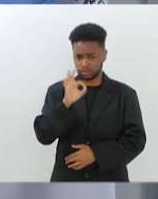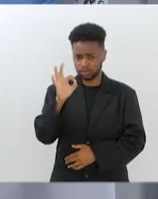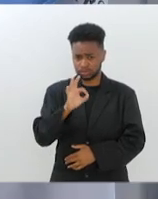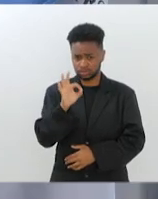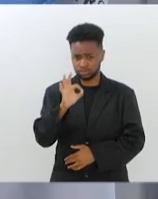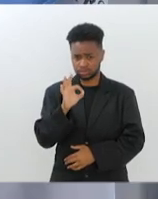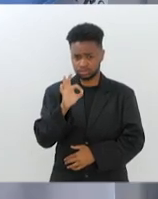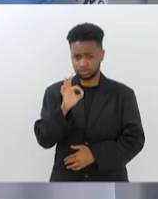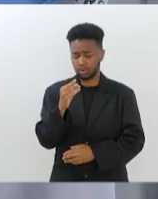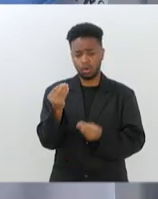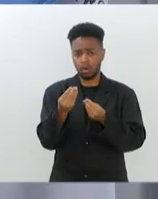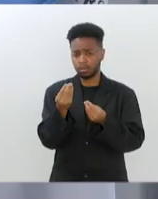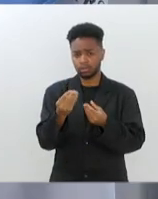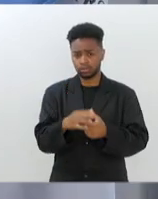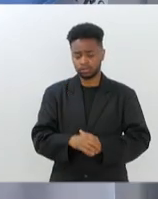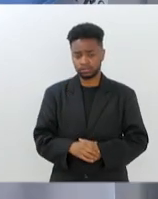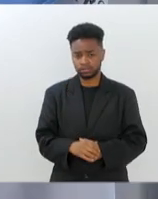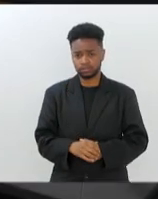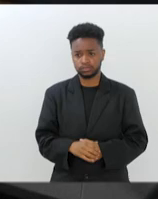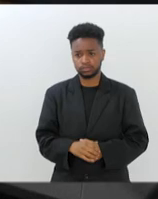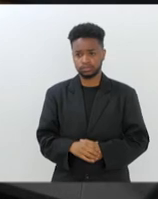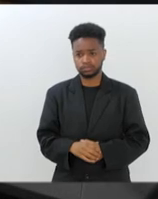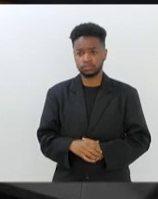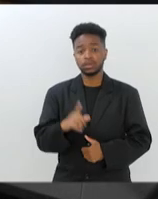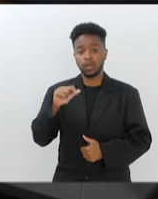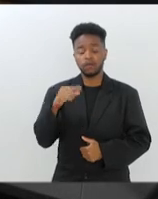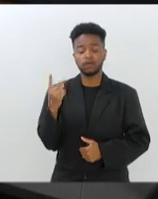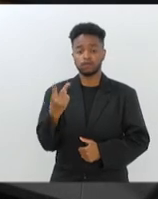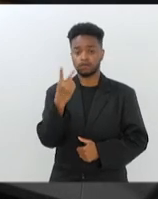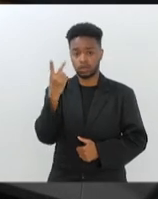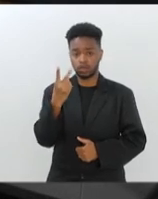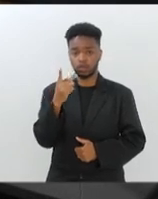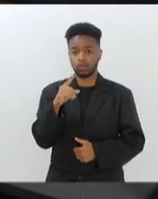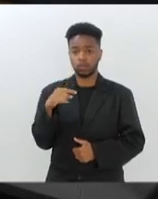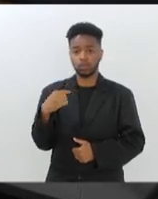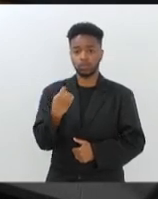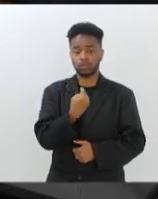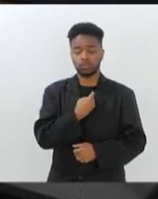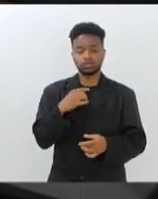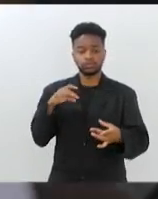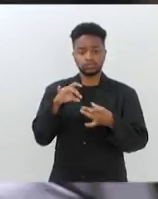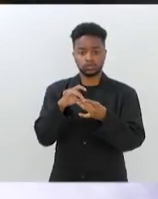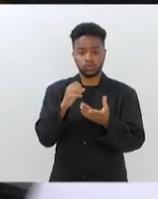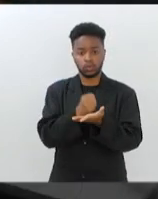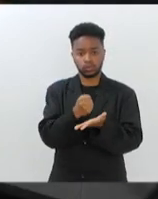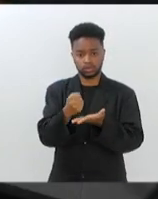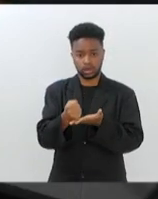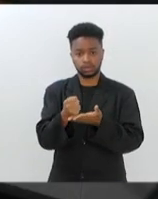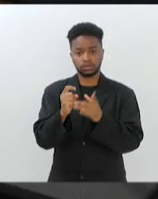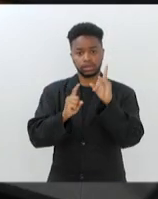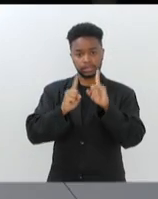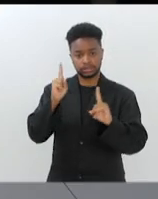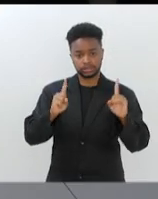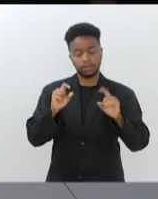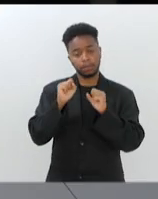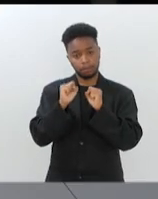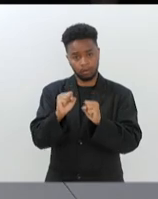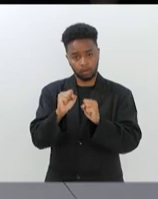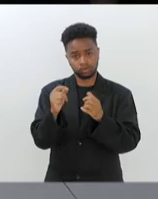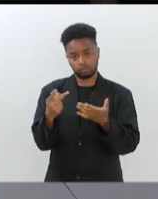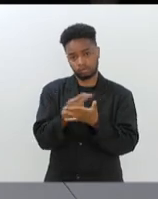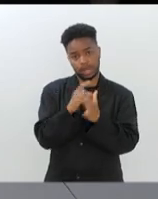de arrecadação como é que é feito esse cálculo é é um valor previsto né pelo contrato pela licitação que pode ou não ser